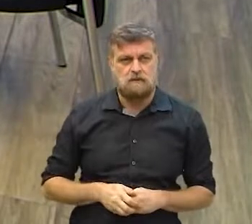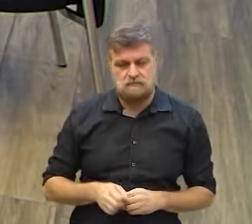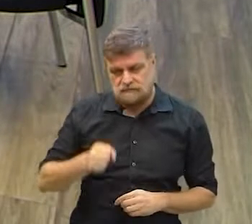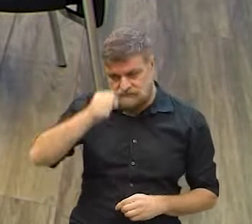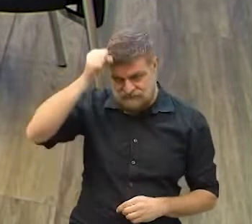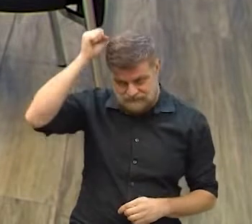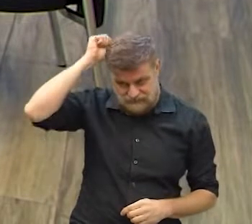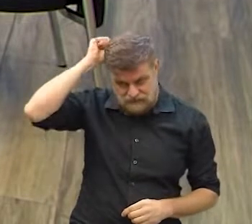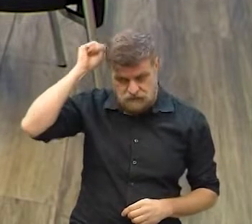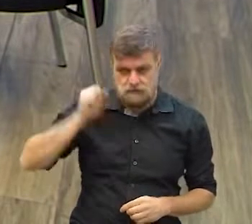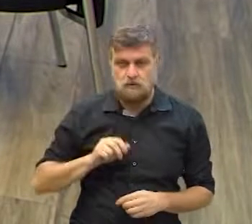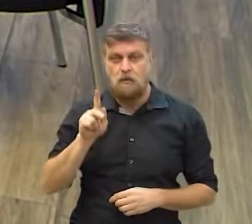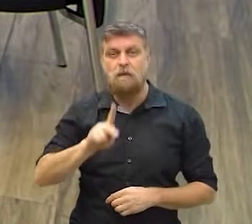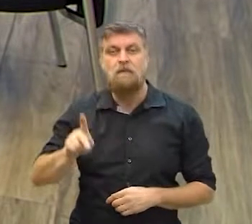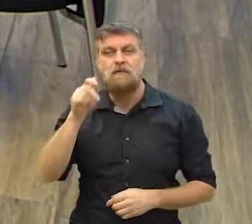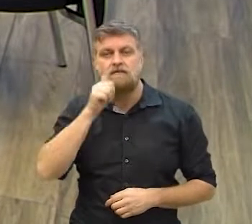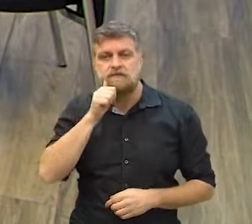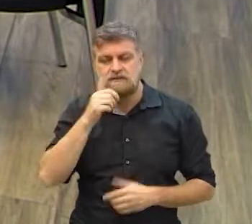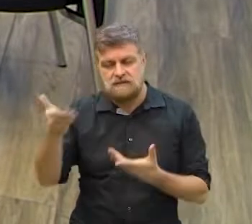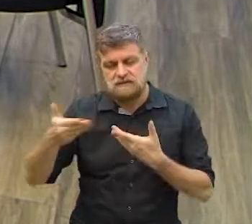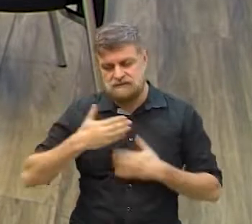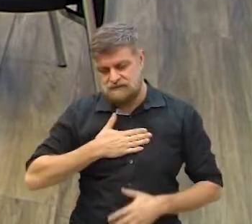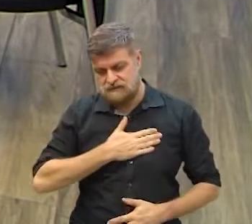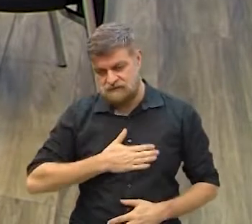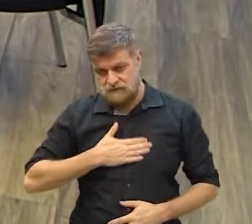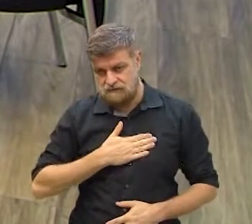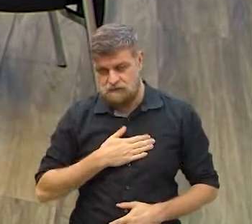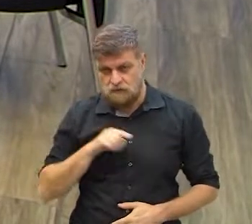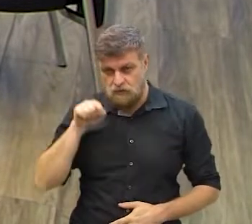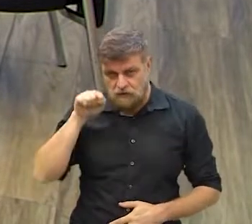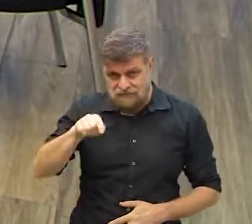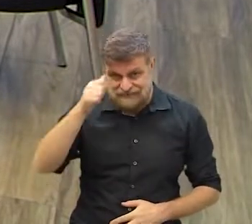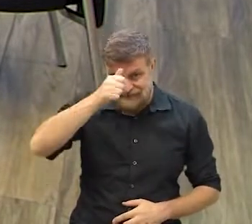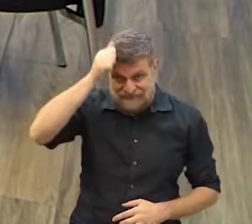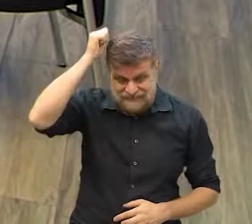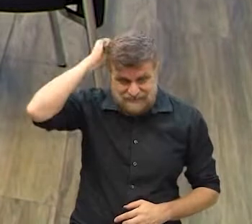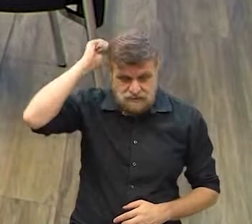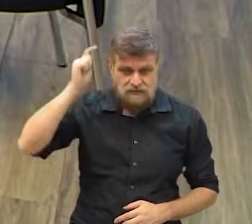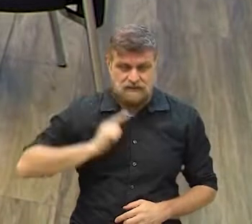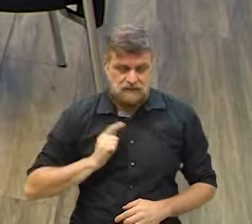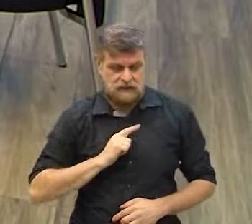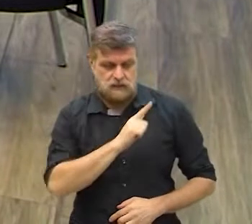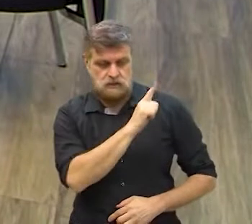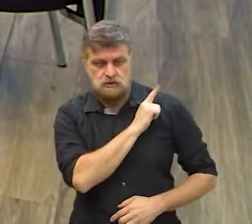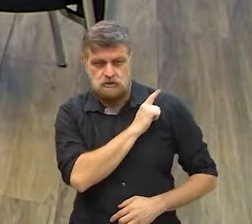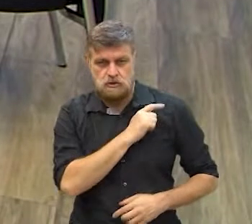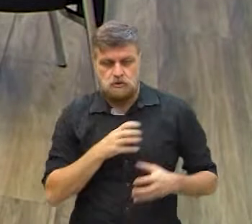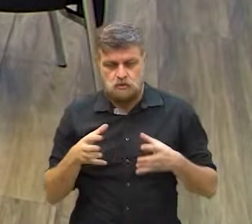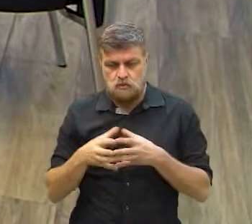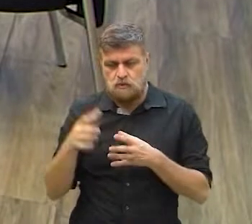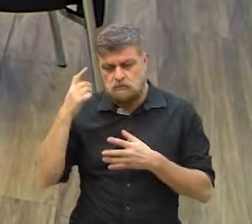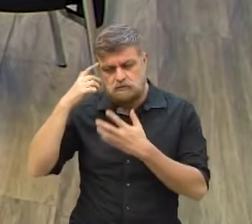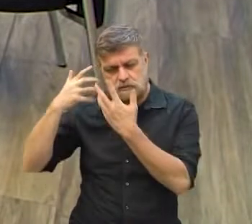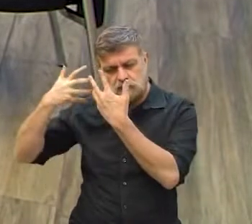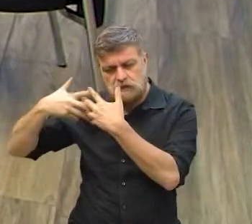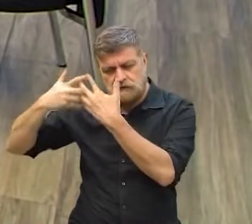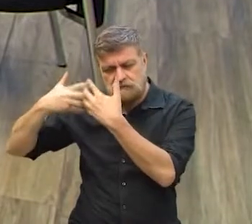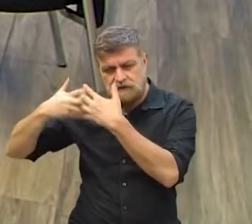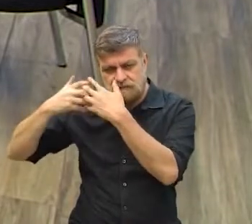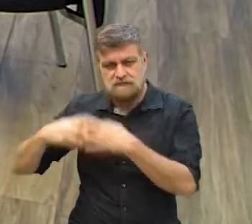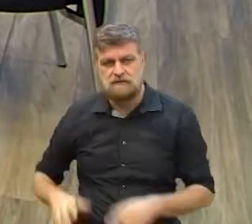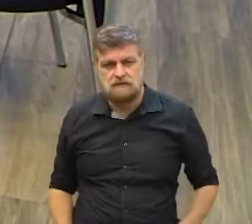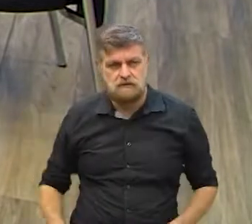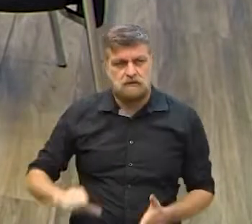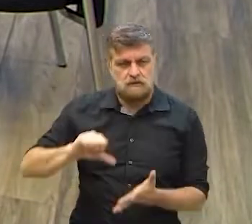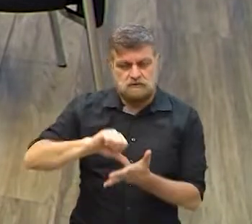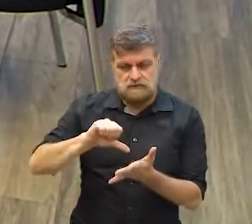o professor Sérgio Barbosa. Seja bem-vindo ao Questão de Ordem. O senhor que é gestor do Grupo Reflexivo de Campinas,